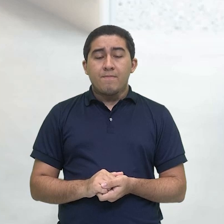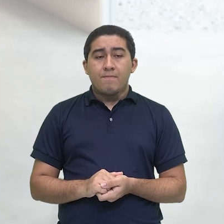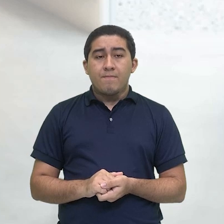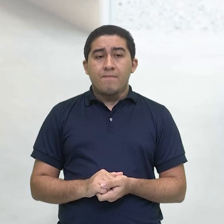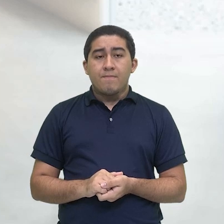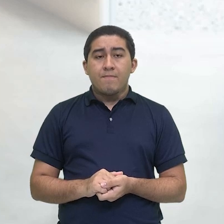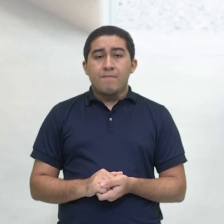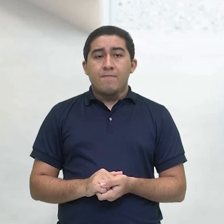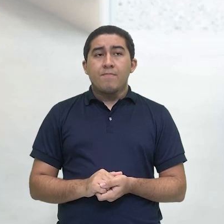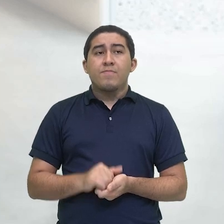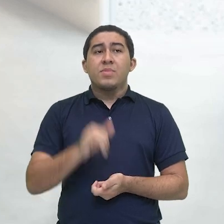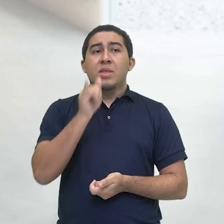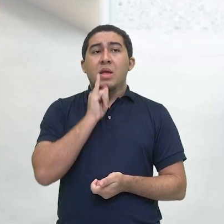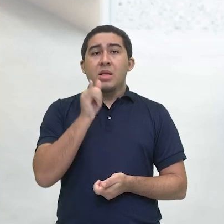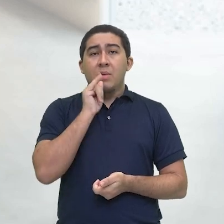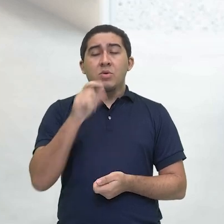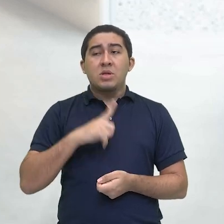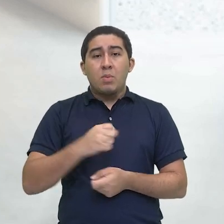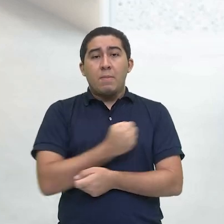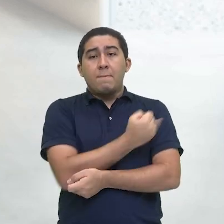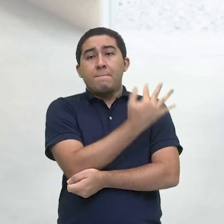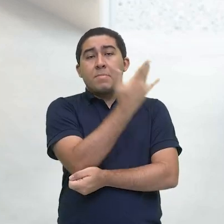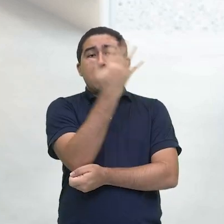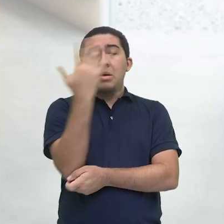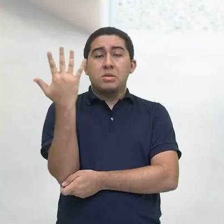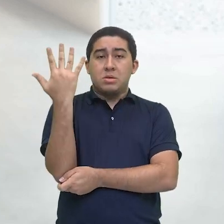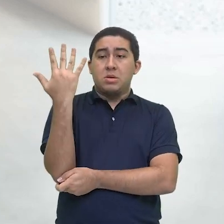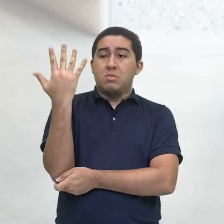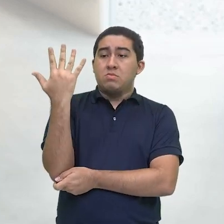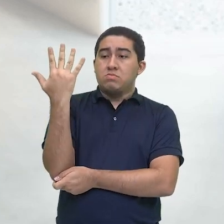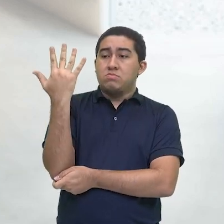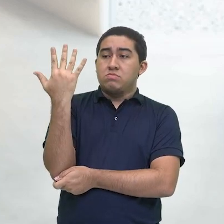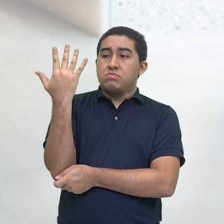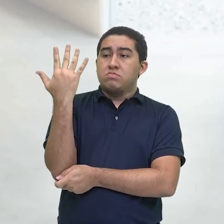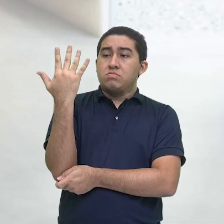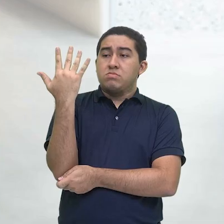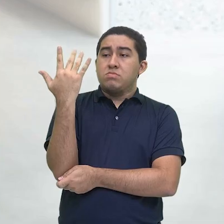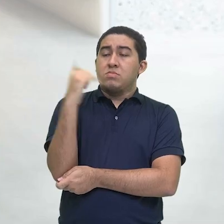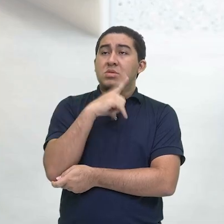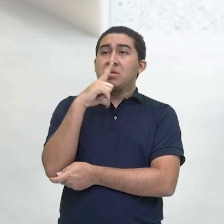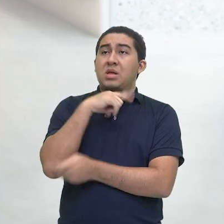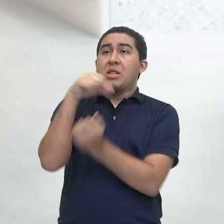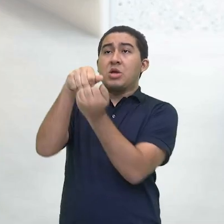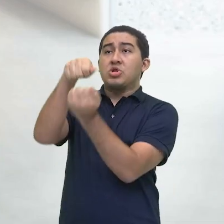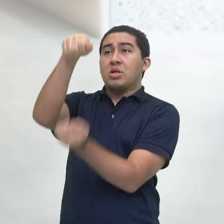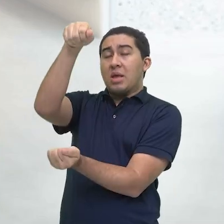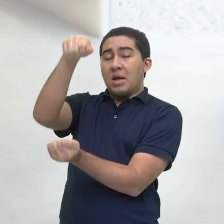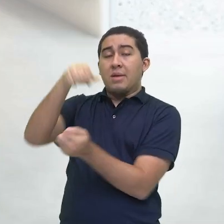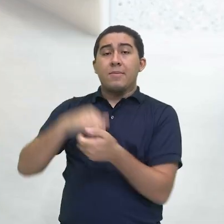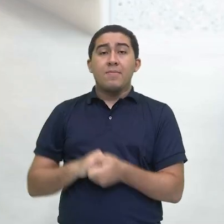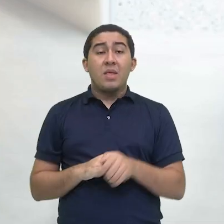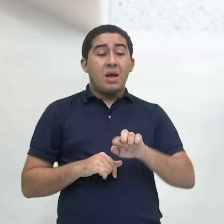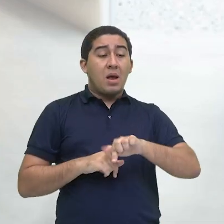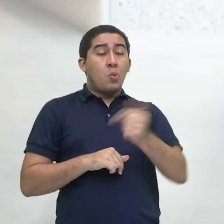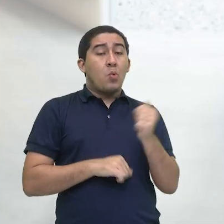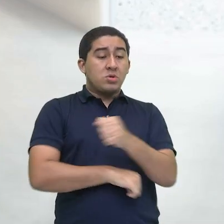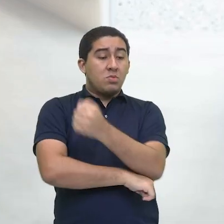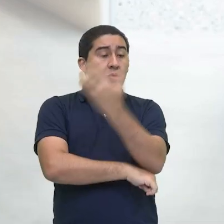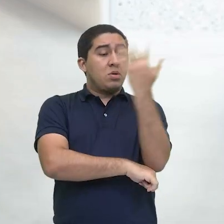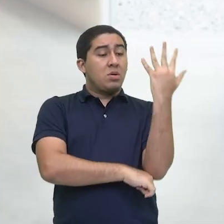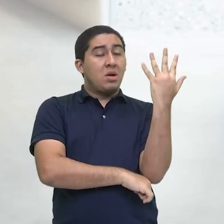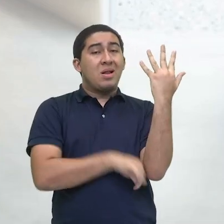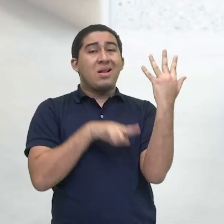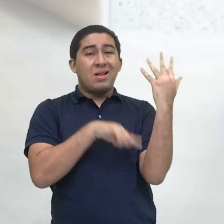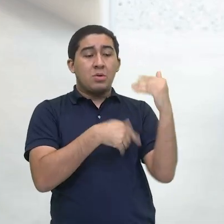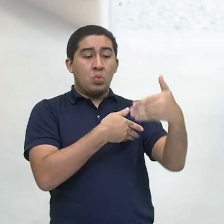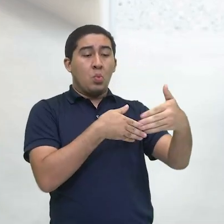para você. Você tem uma planta. Tem uma planta que está na janela e tem outra planta que está lá no canto do